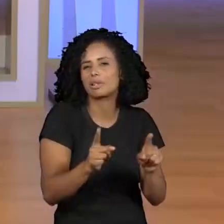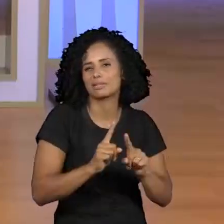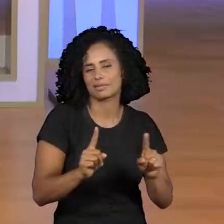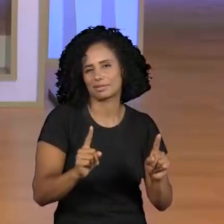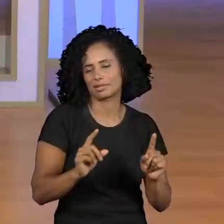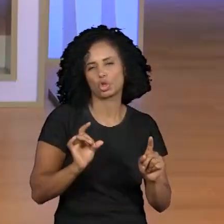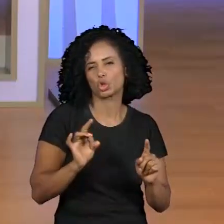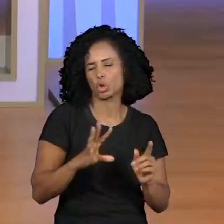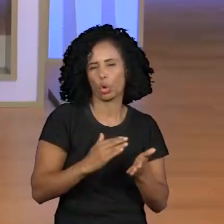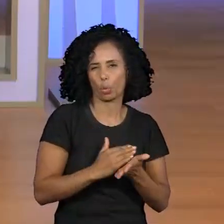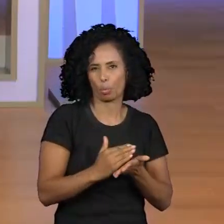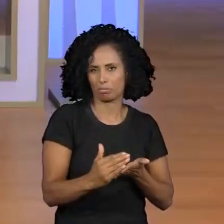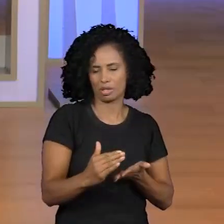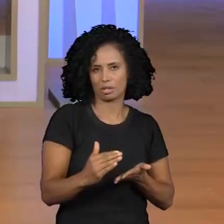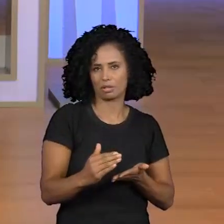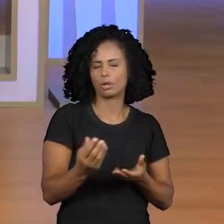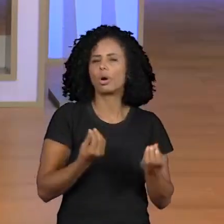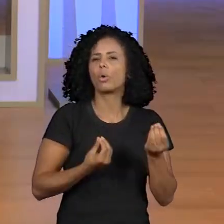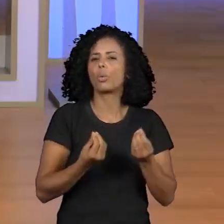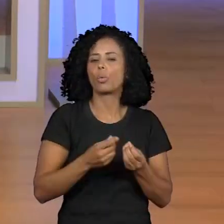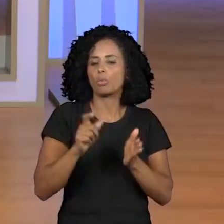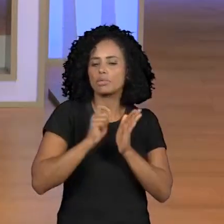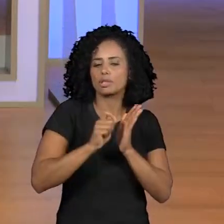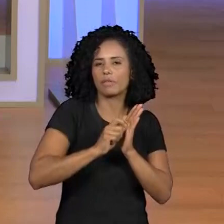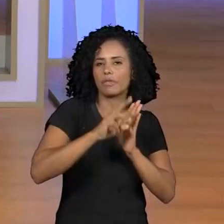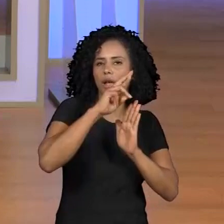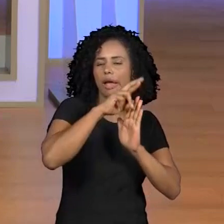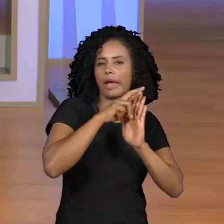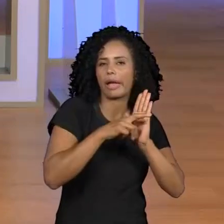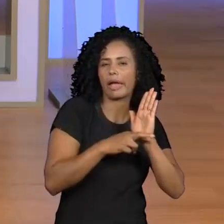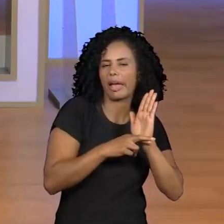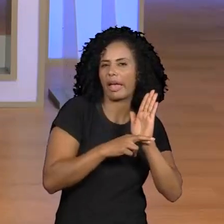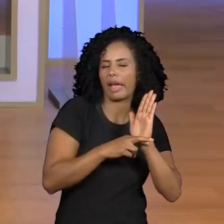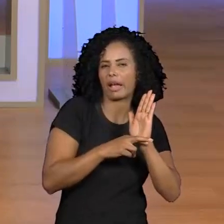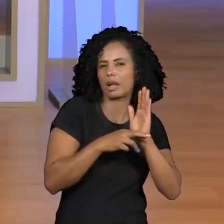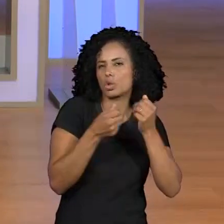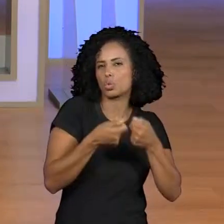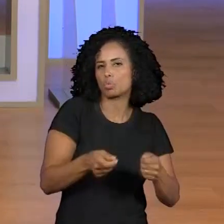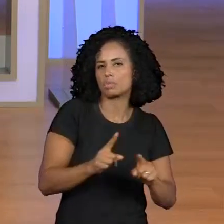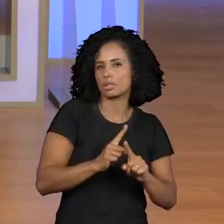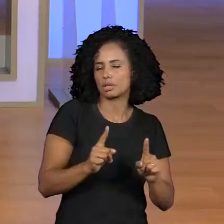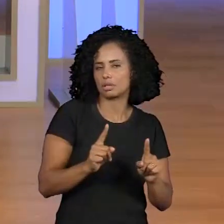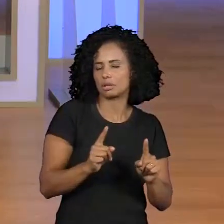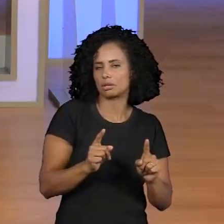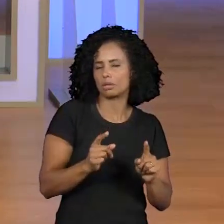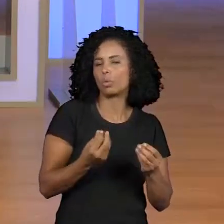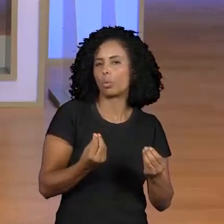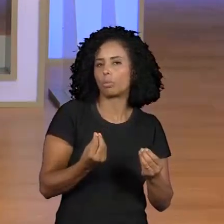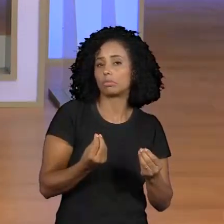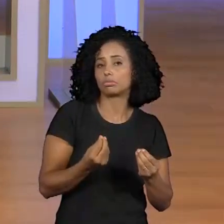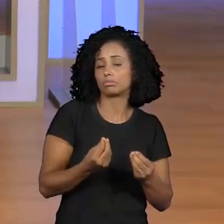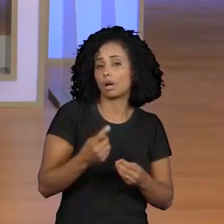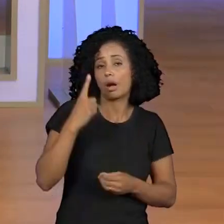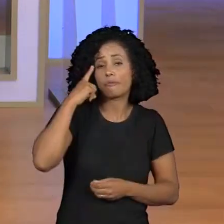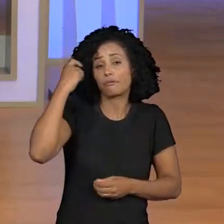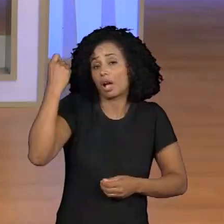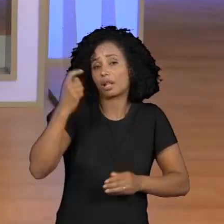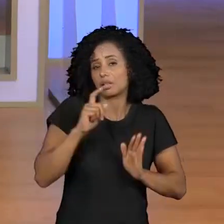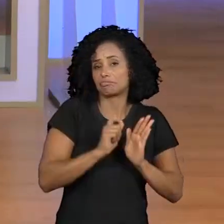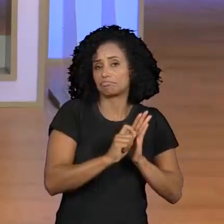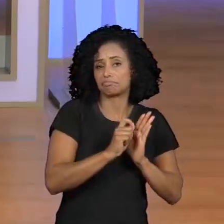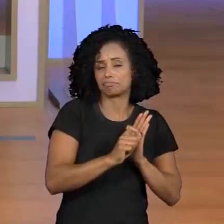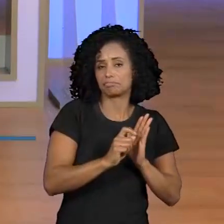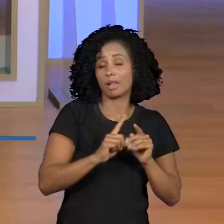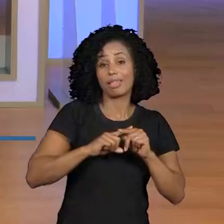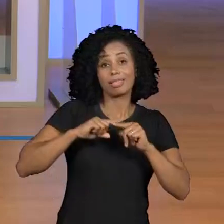gente escreve sem muitas regras? Criando. Depois nós iremos aprender outras etapas